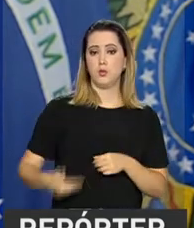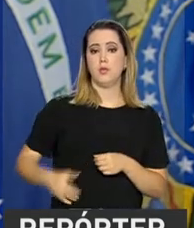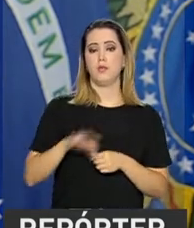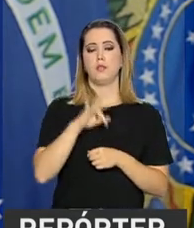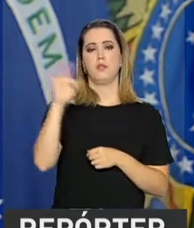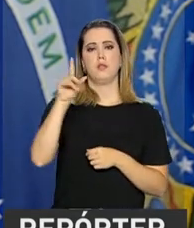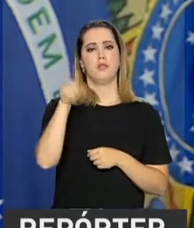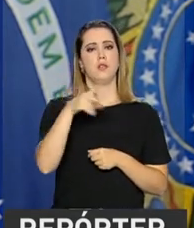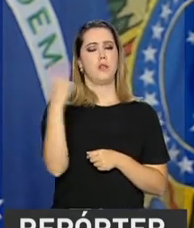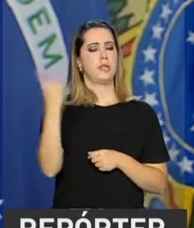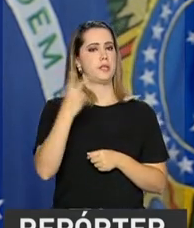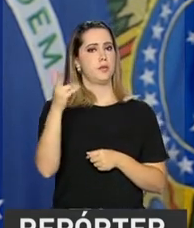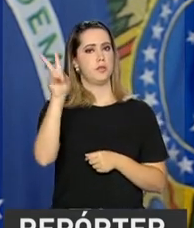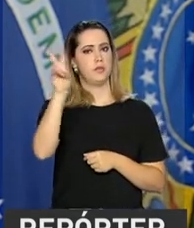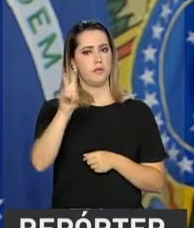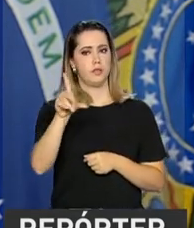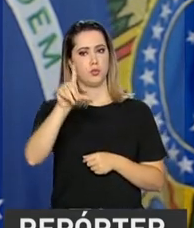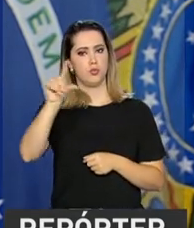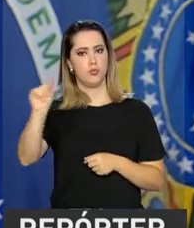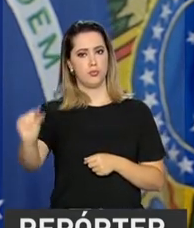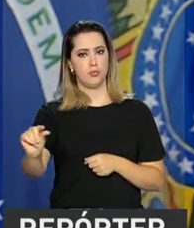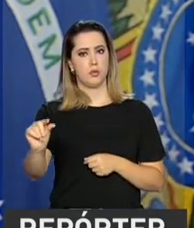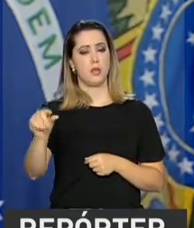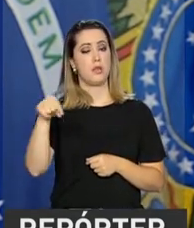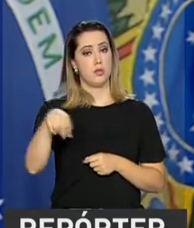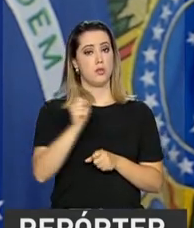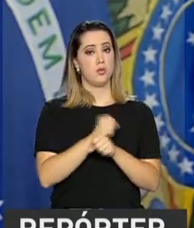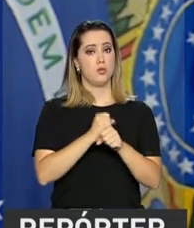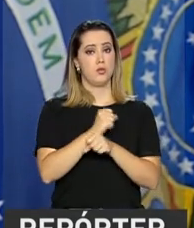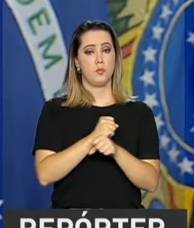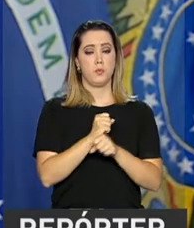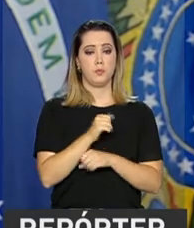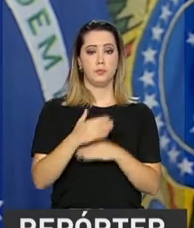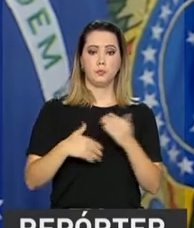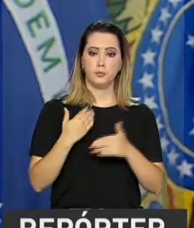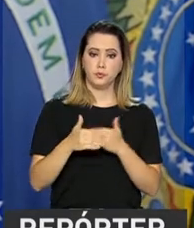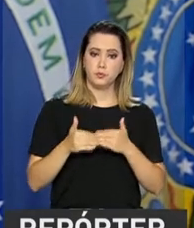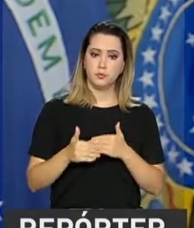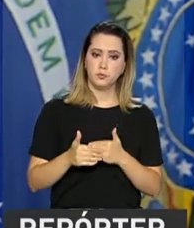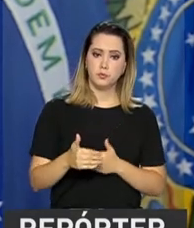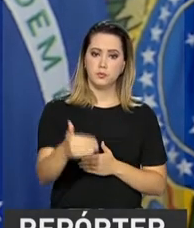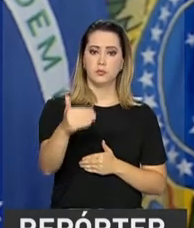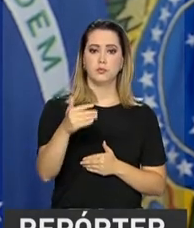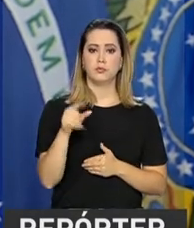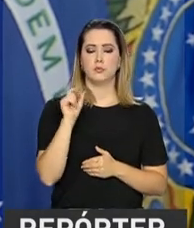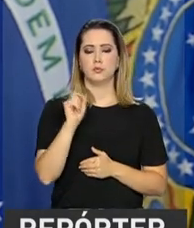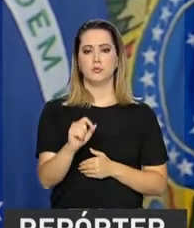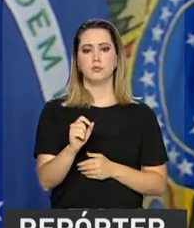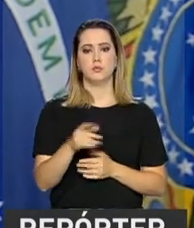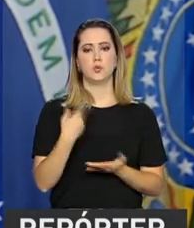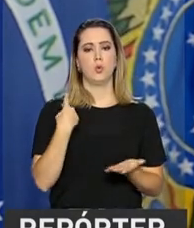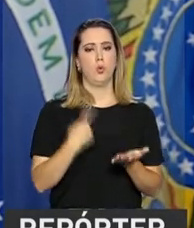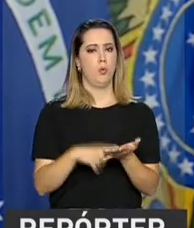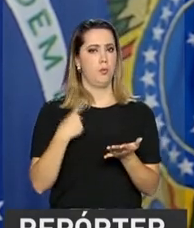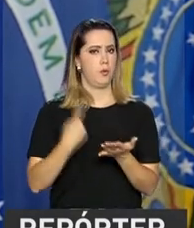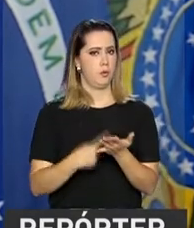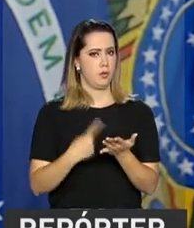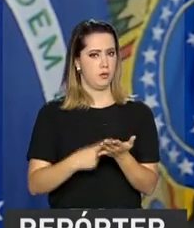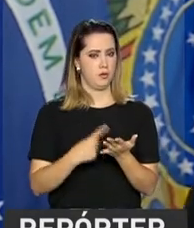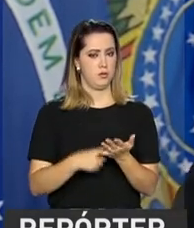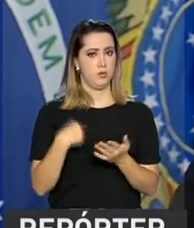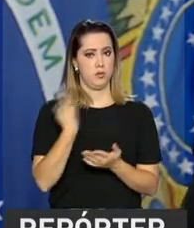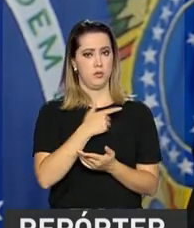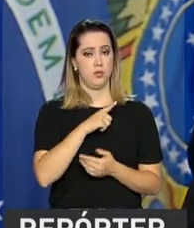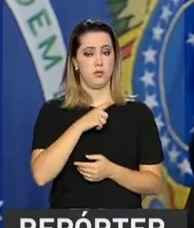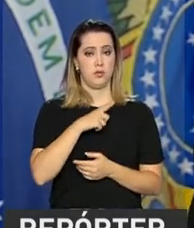segunda redução a este ano segue e seguirá sempre o filme compromisso que temos